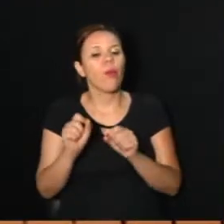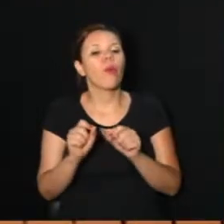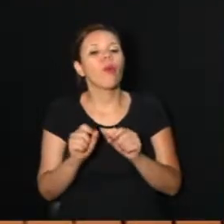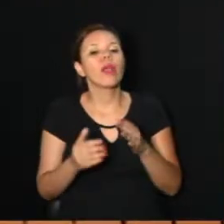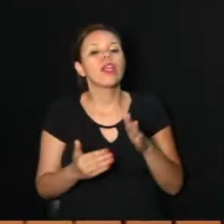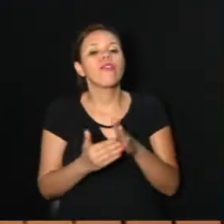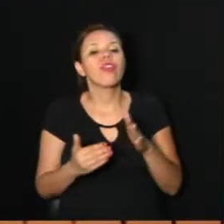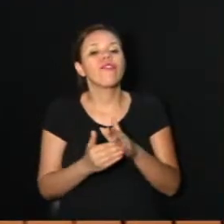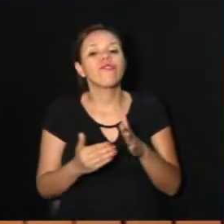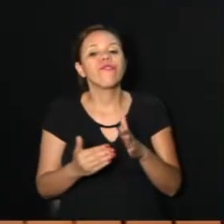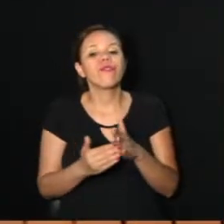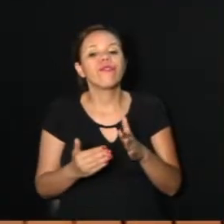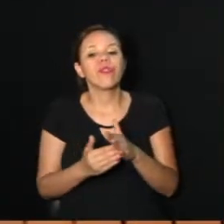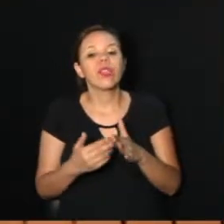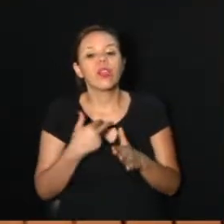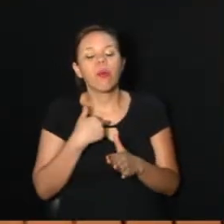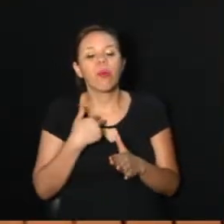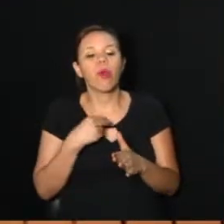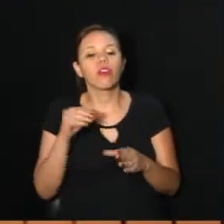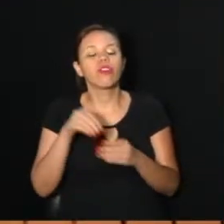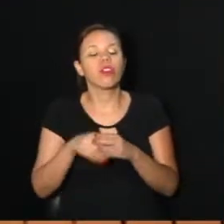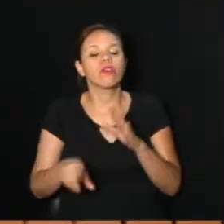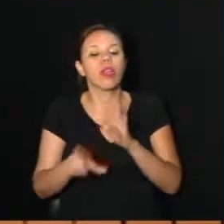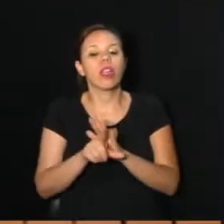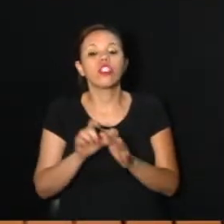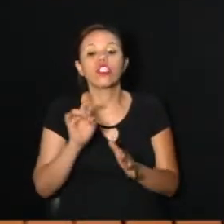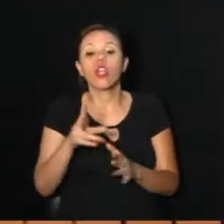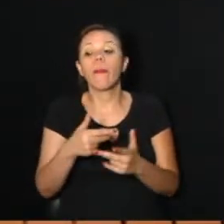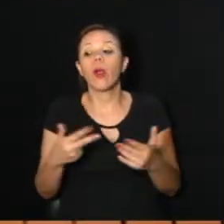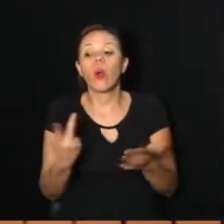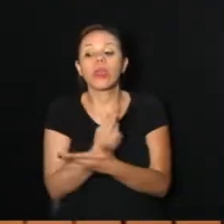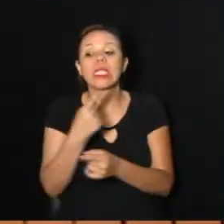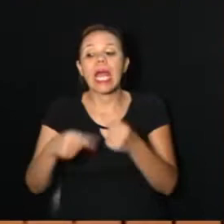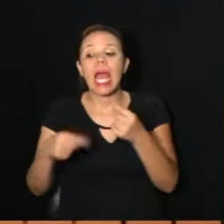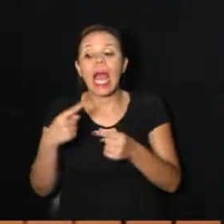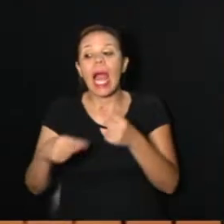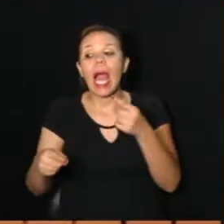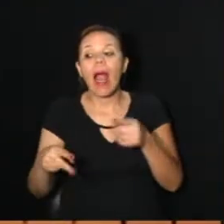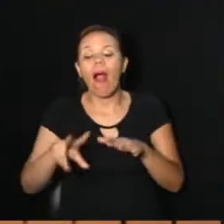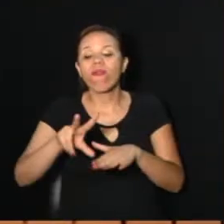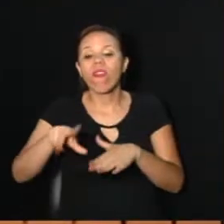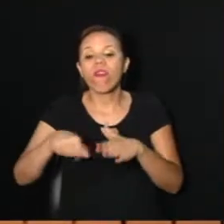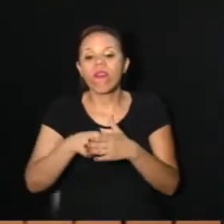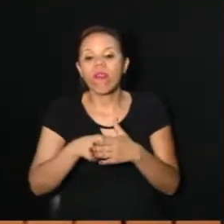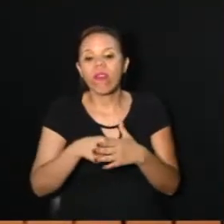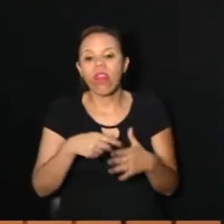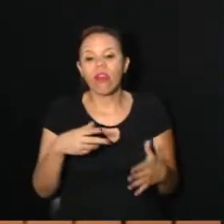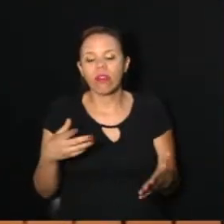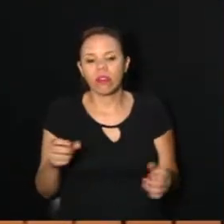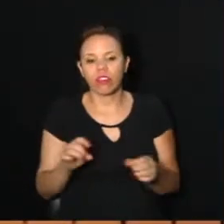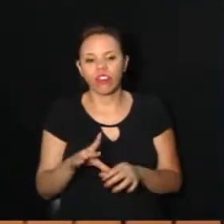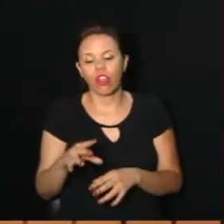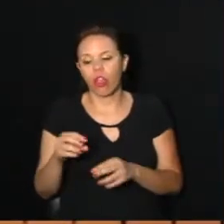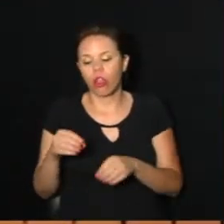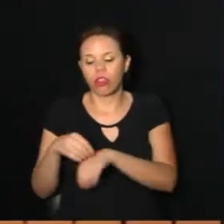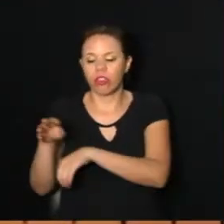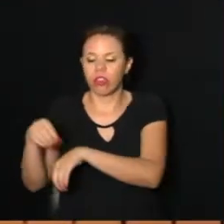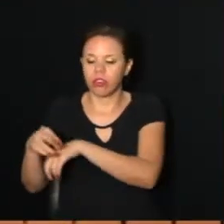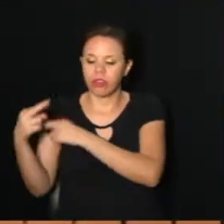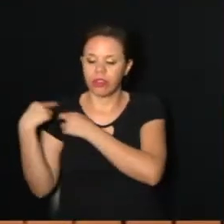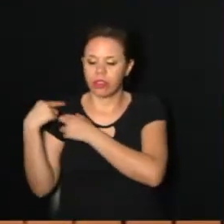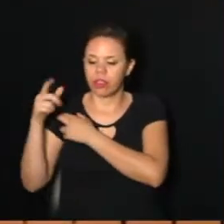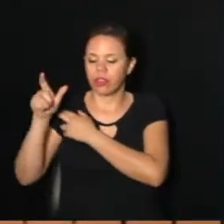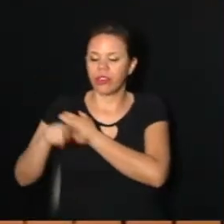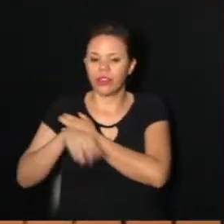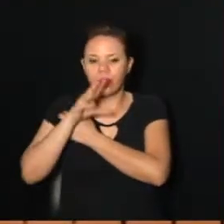A fraude. Né? Só para fraude. Então, aqui, agora, joga-se a responsabilidade, né, ao funcionário